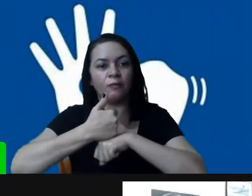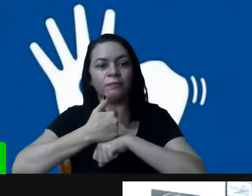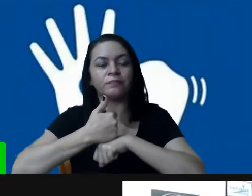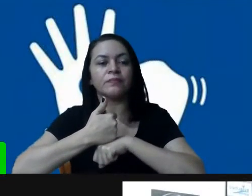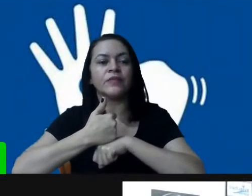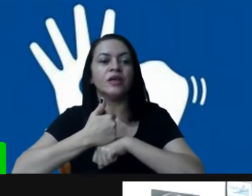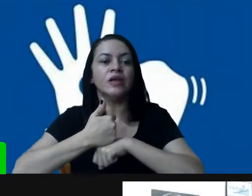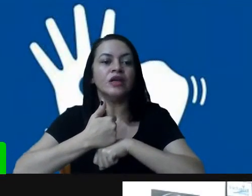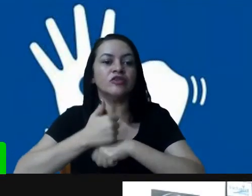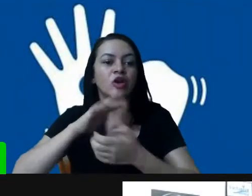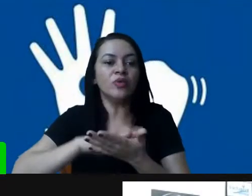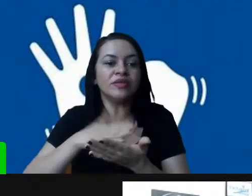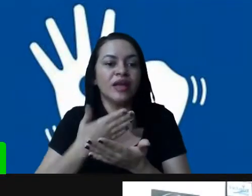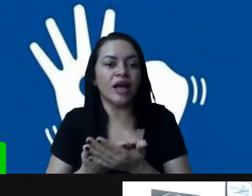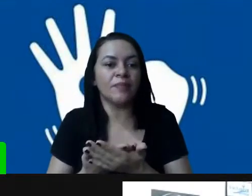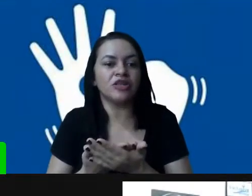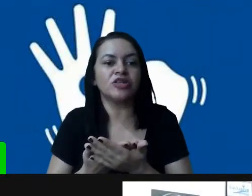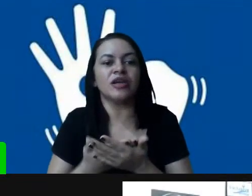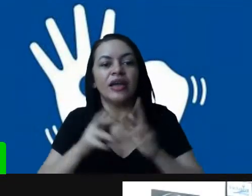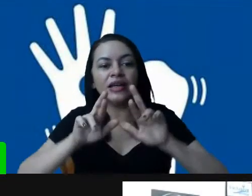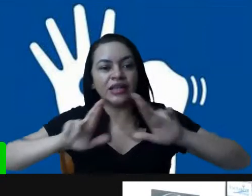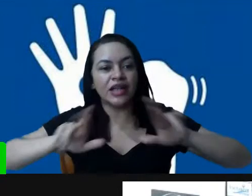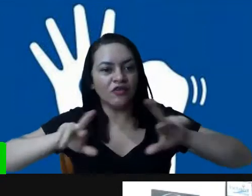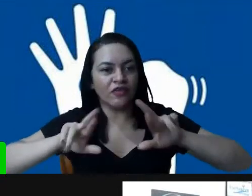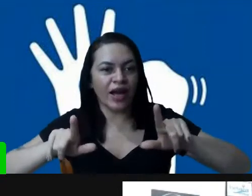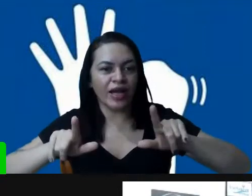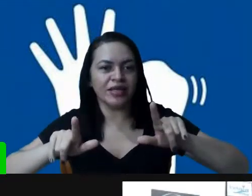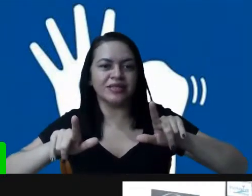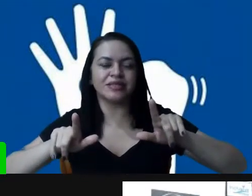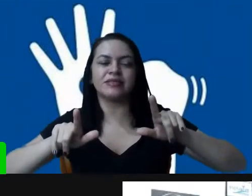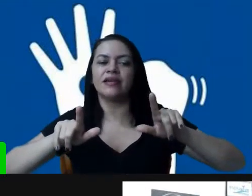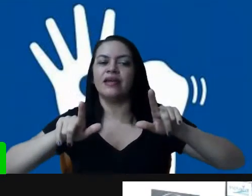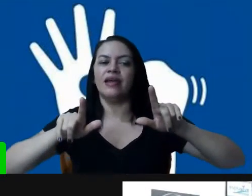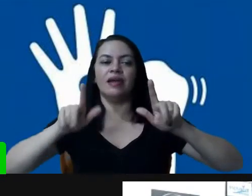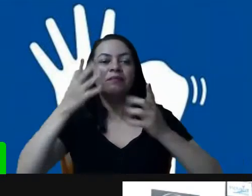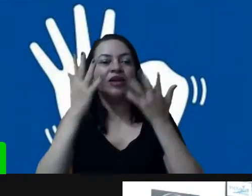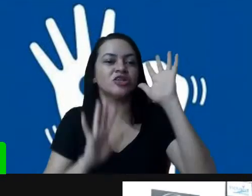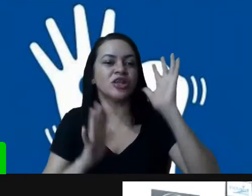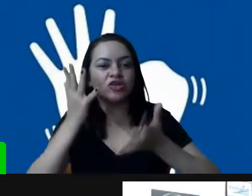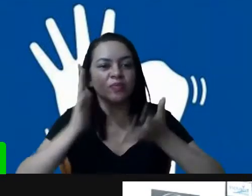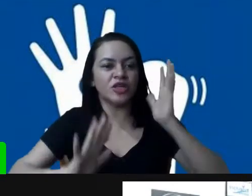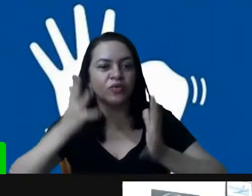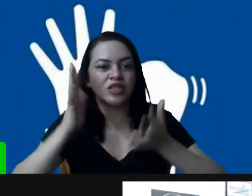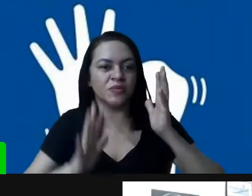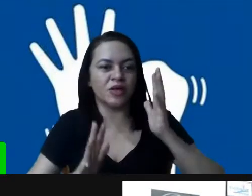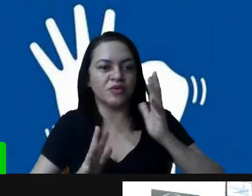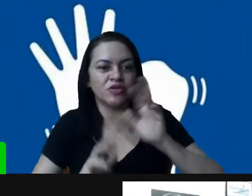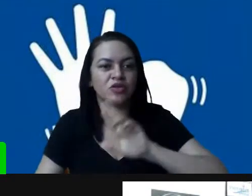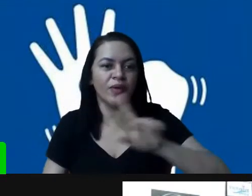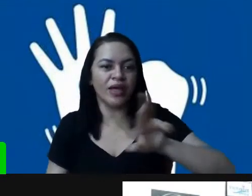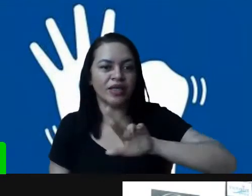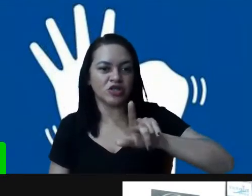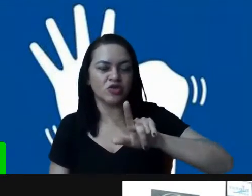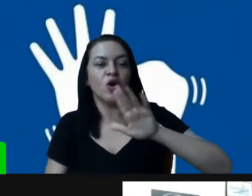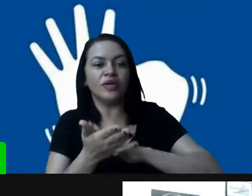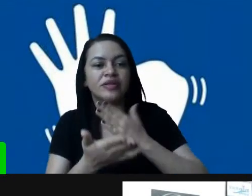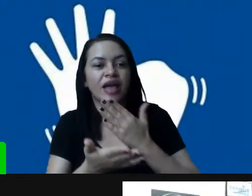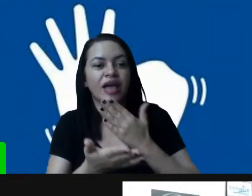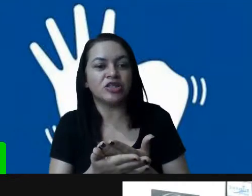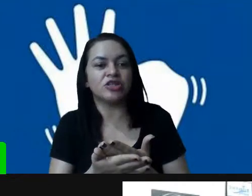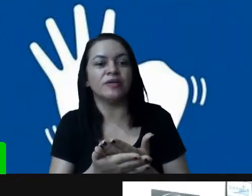profissional. Então, o intérprete, ele não faz mexer somente com as mãos, não é isso.